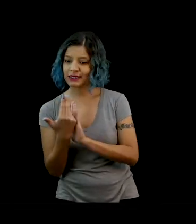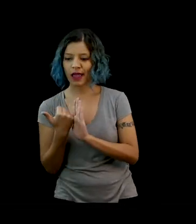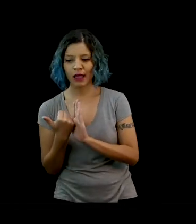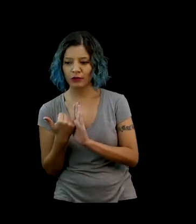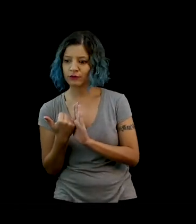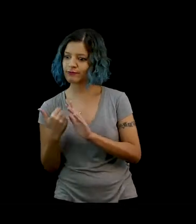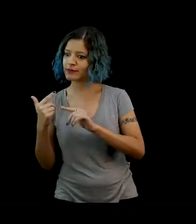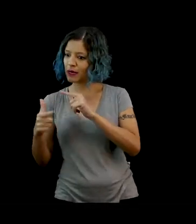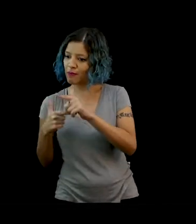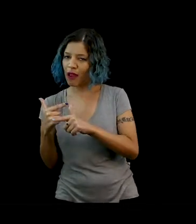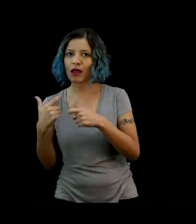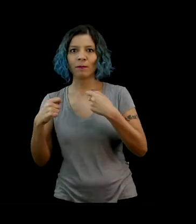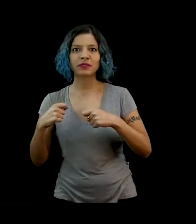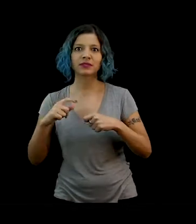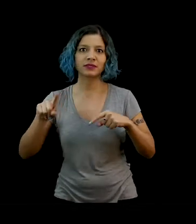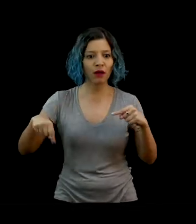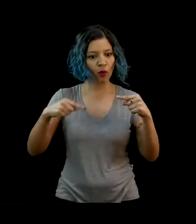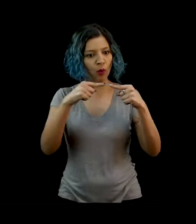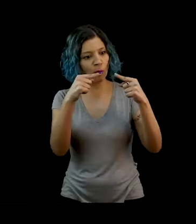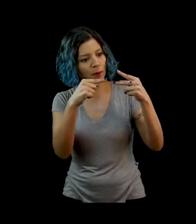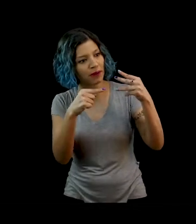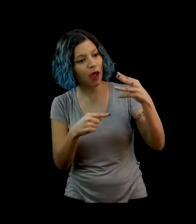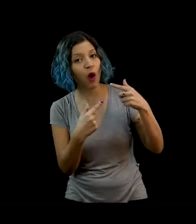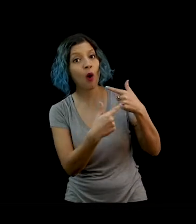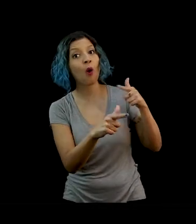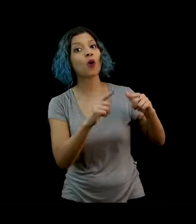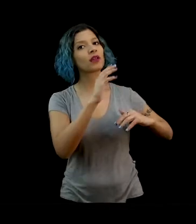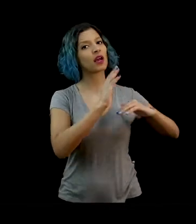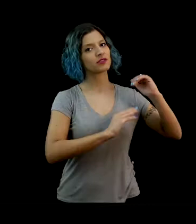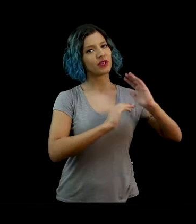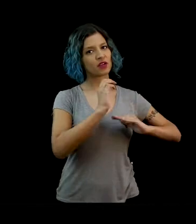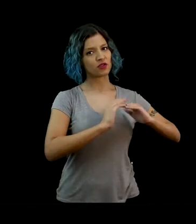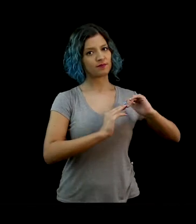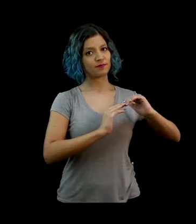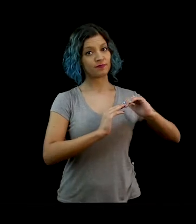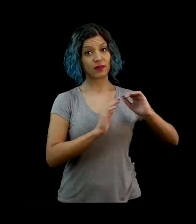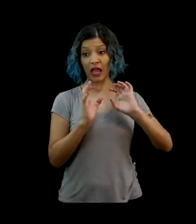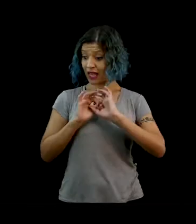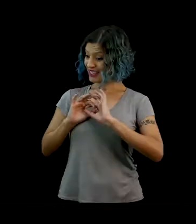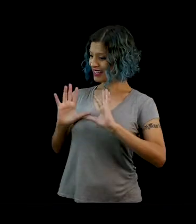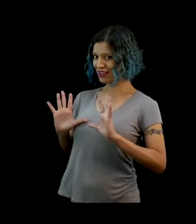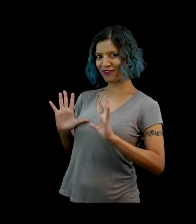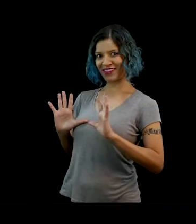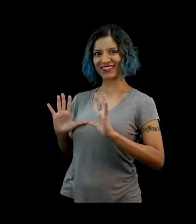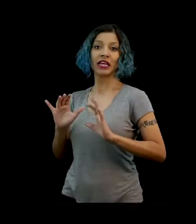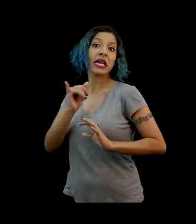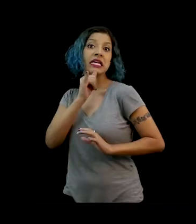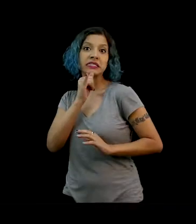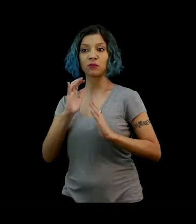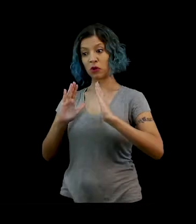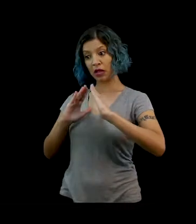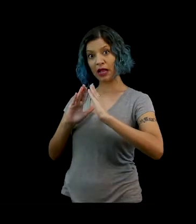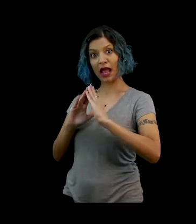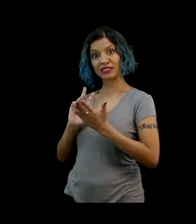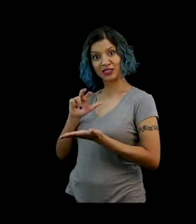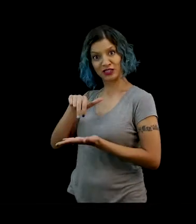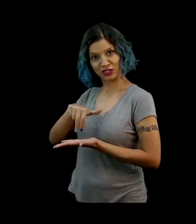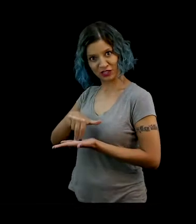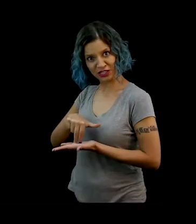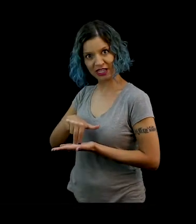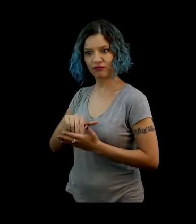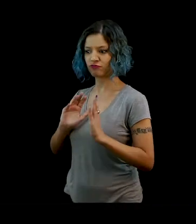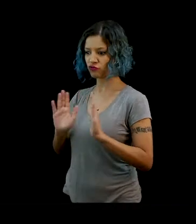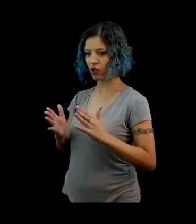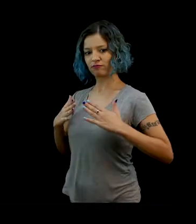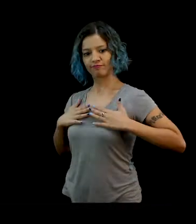todo o meu tempo livre se eu cheguei em casa eu já me organizo para desenhar mas não consigo estabelecer